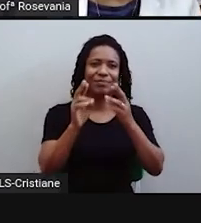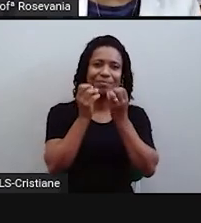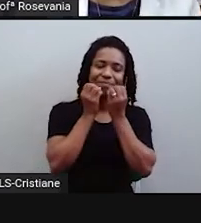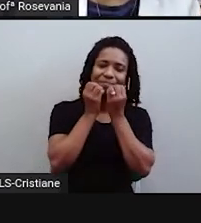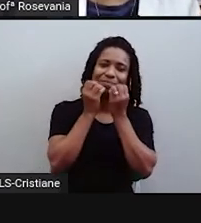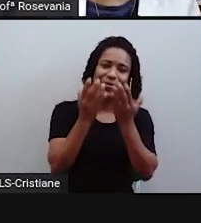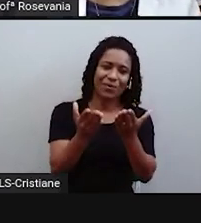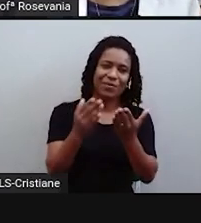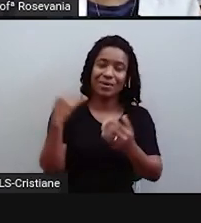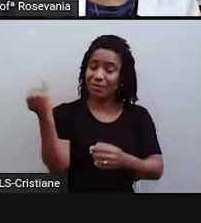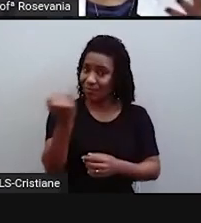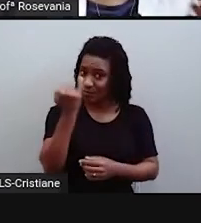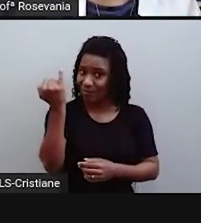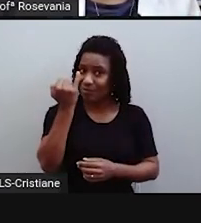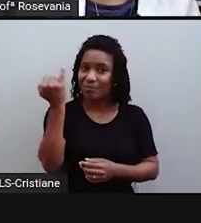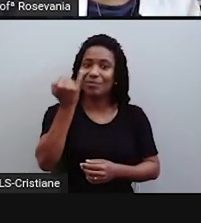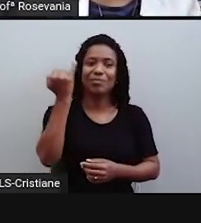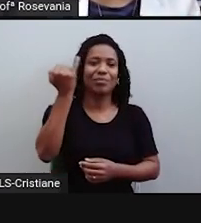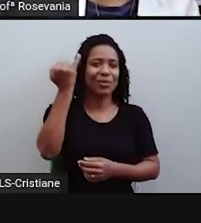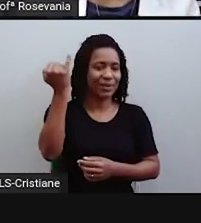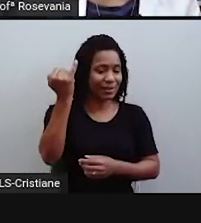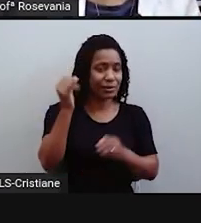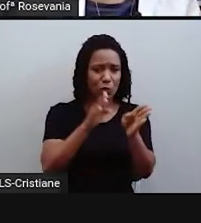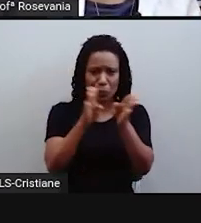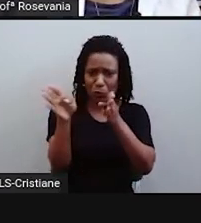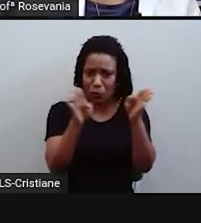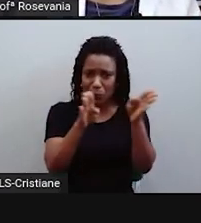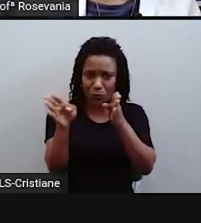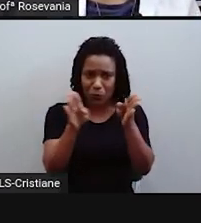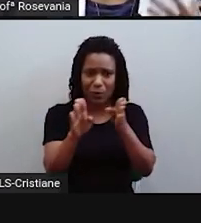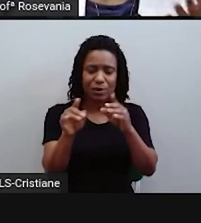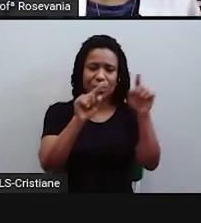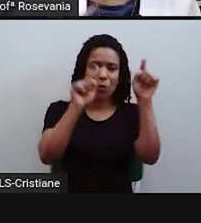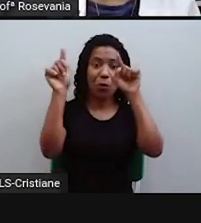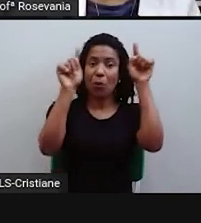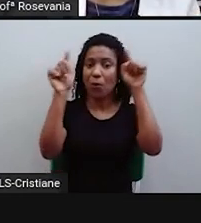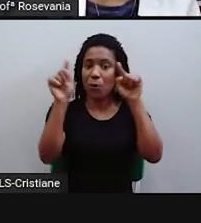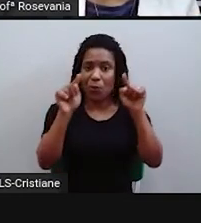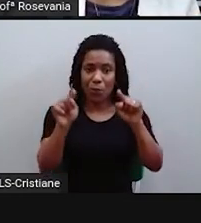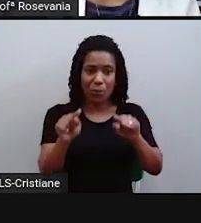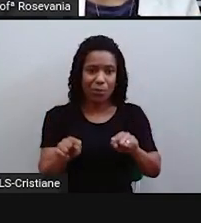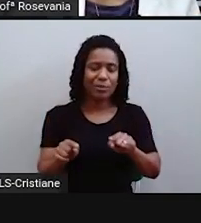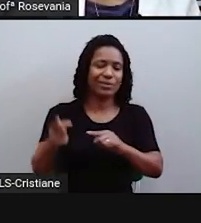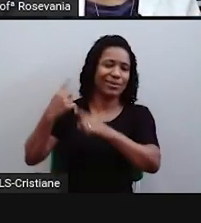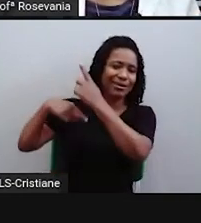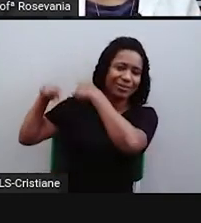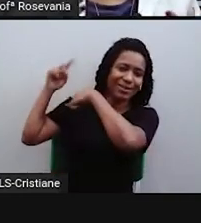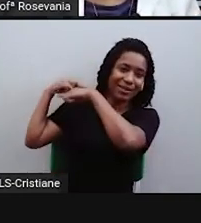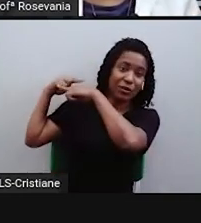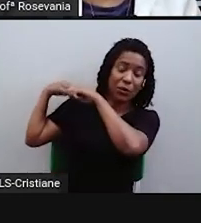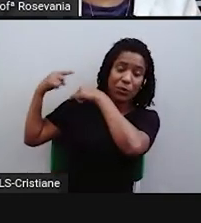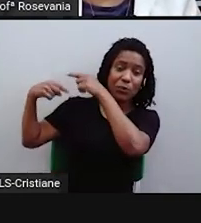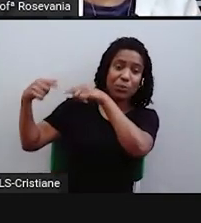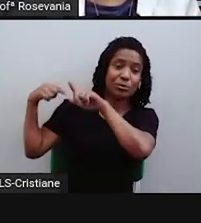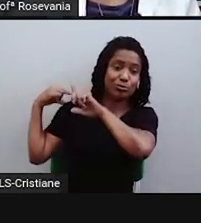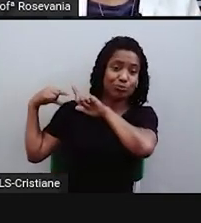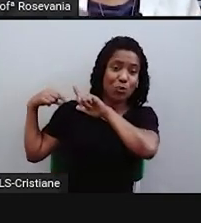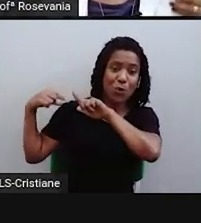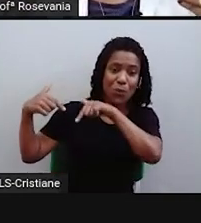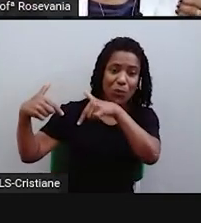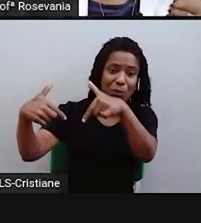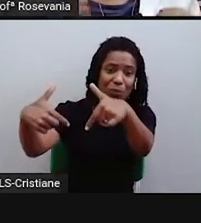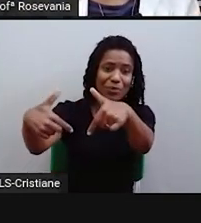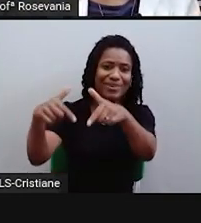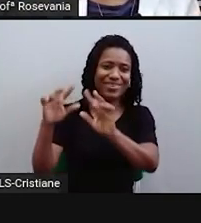muito importante a questão da orientação e que a humanidade veio evoluindo ao longo do tempo, criando novos